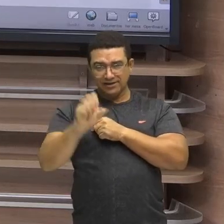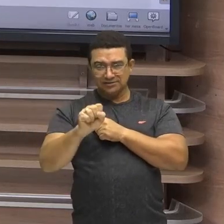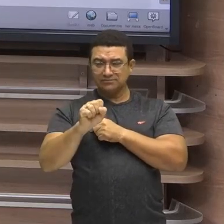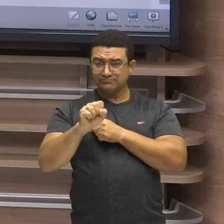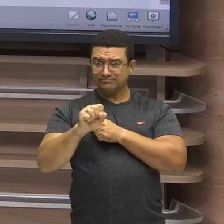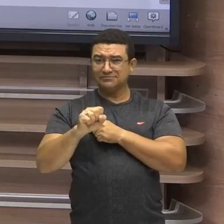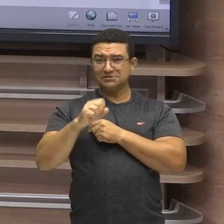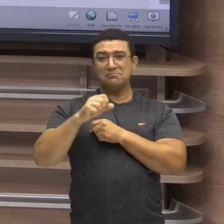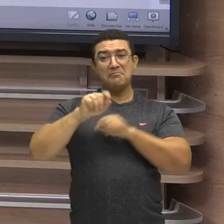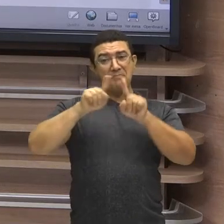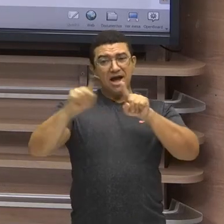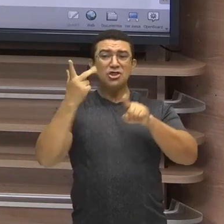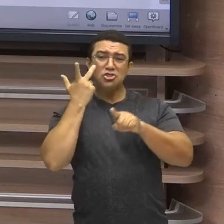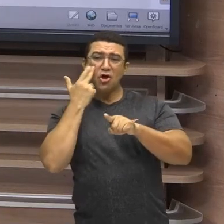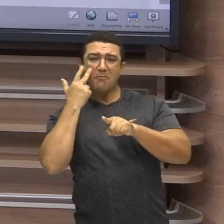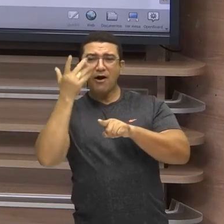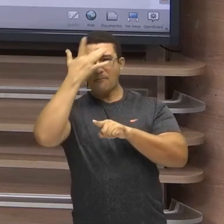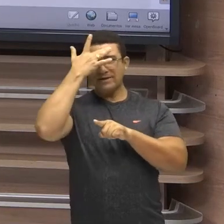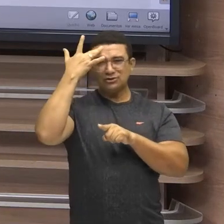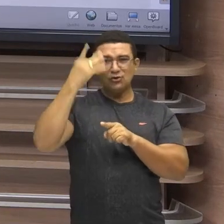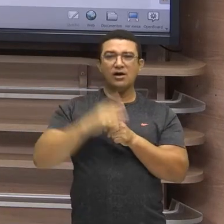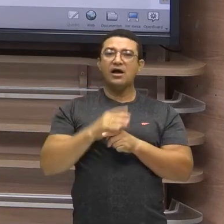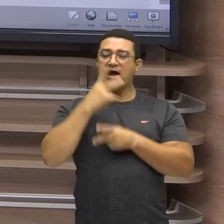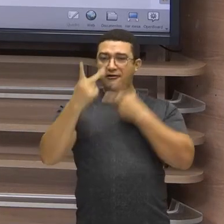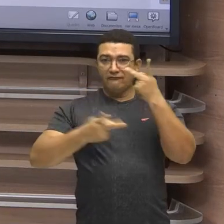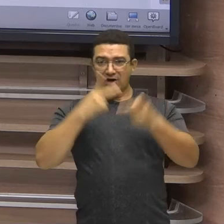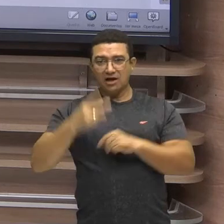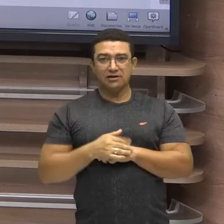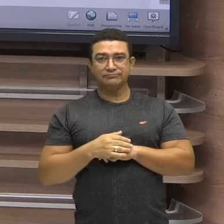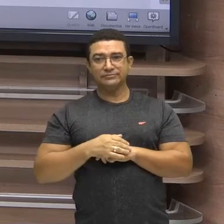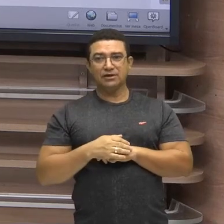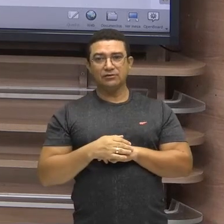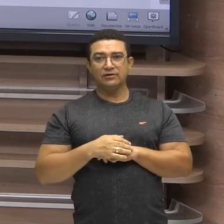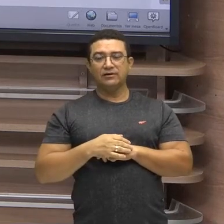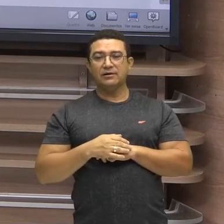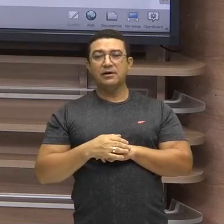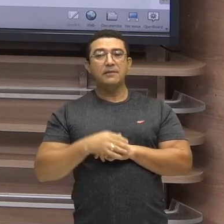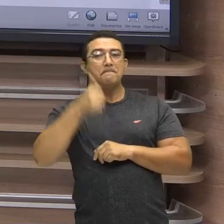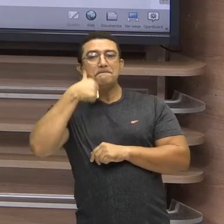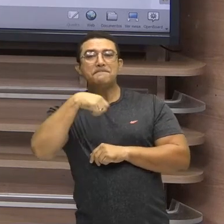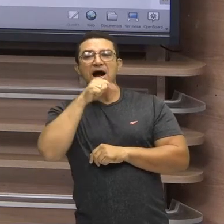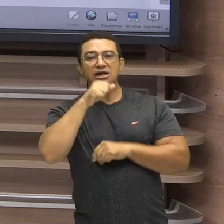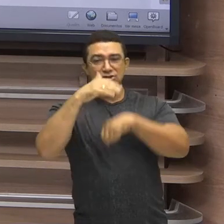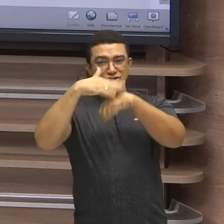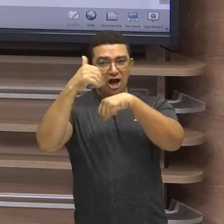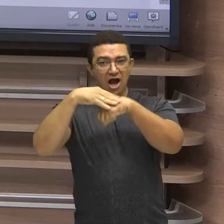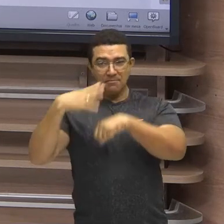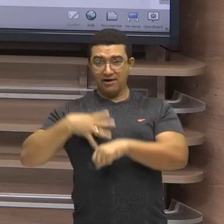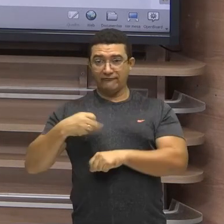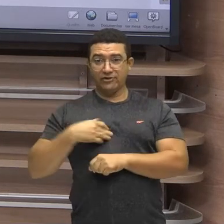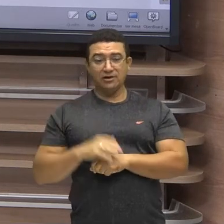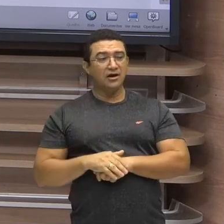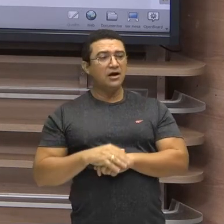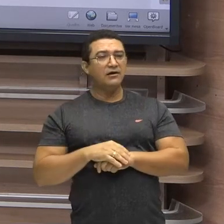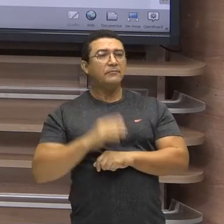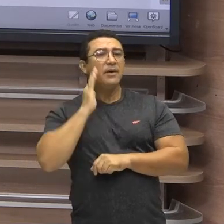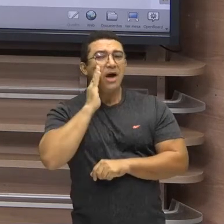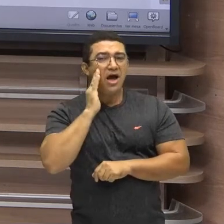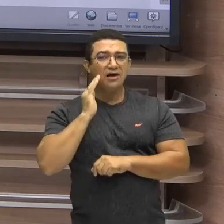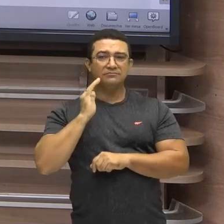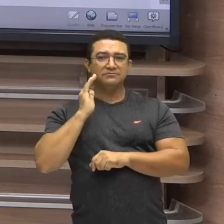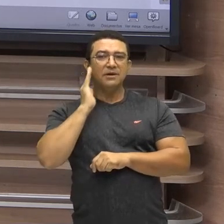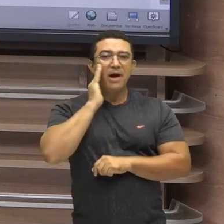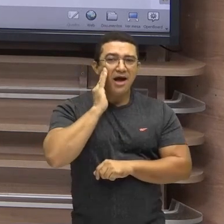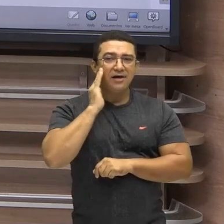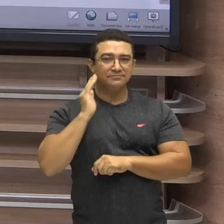muito, né? Quando a gente chama 2 ou 3 vezes, né? Principalmente as mães, quando estão chamando seus filhos, que eles não aparecem, né? Na hora que a gente chama, a